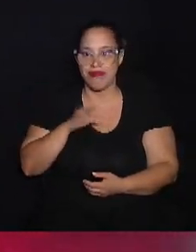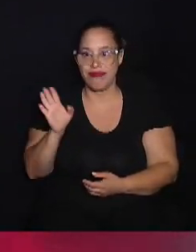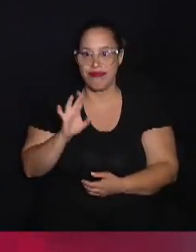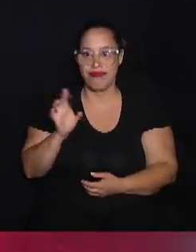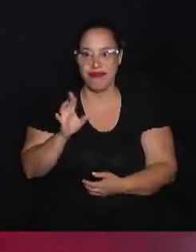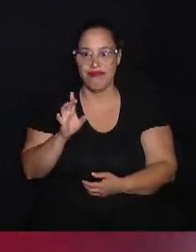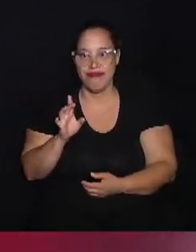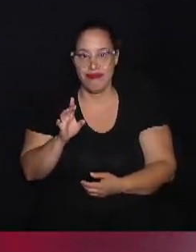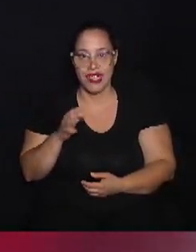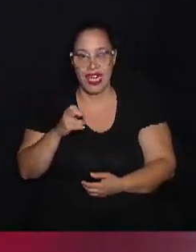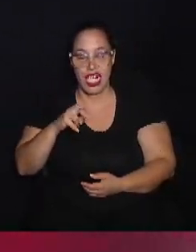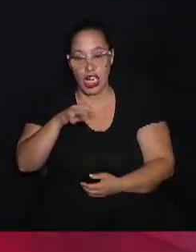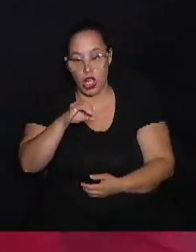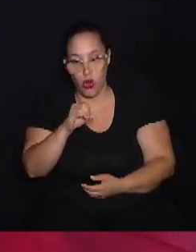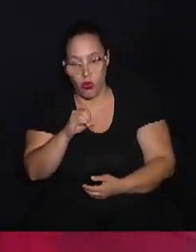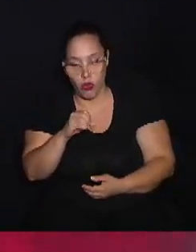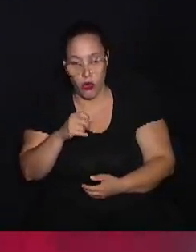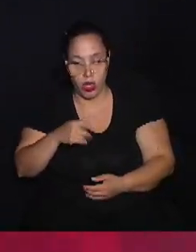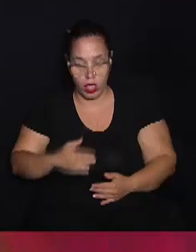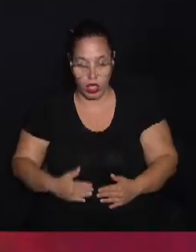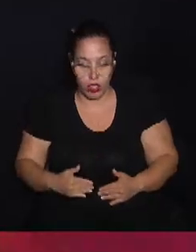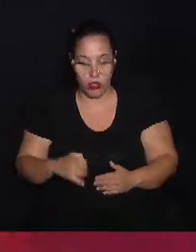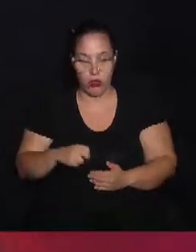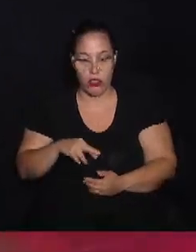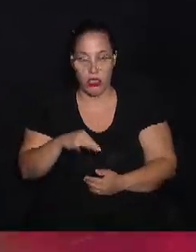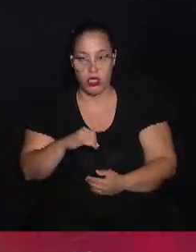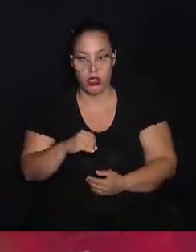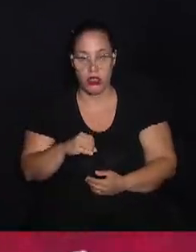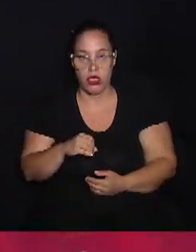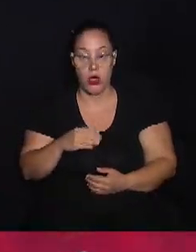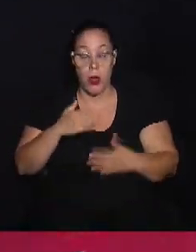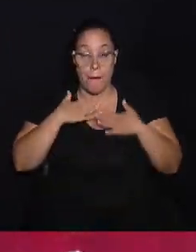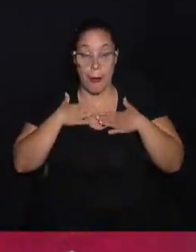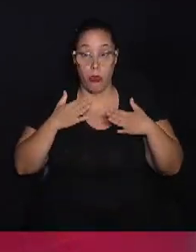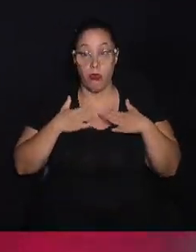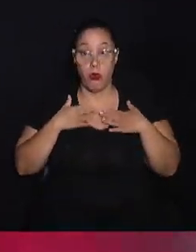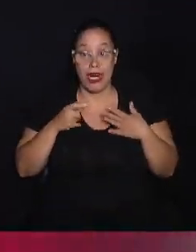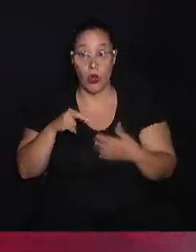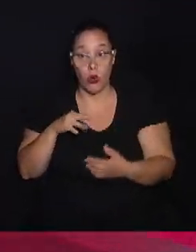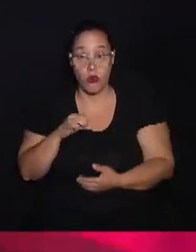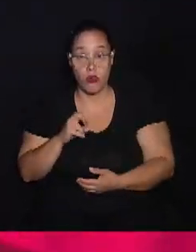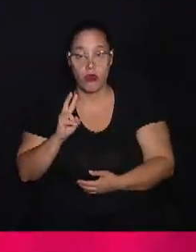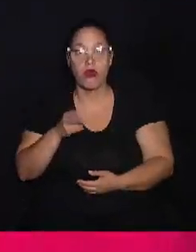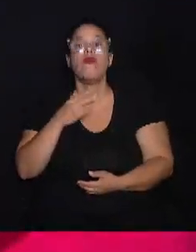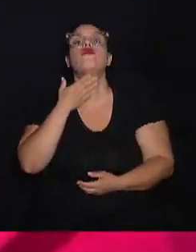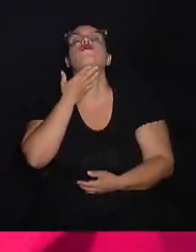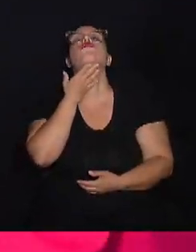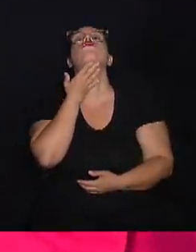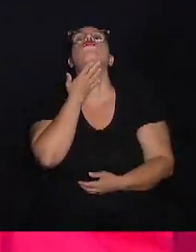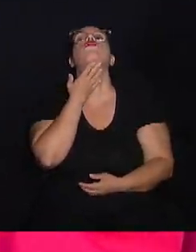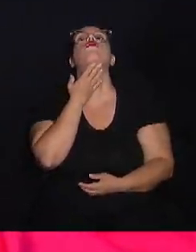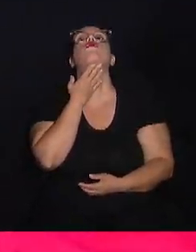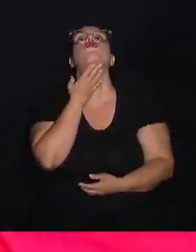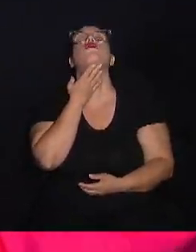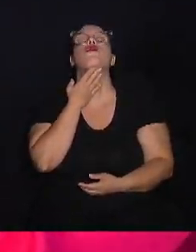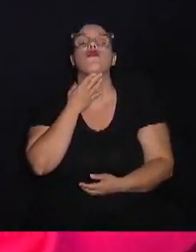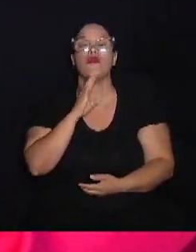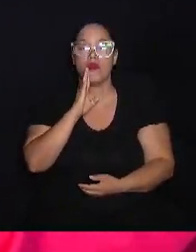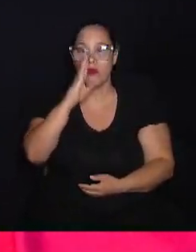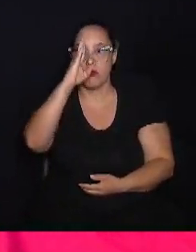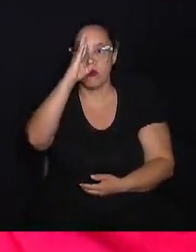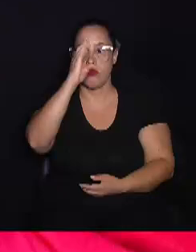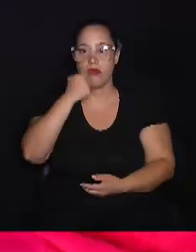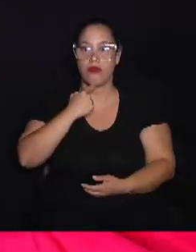vá para esófago estômago intestino e vá para pulmão tá então sempre manter a cabecinha nessa direção para